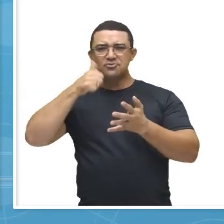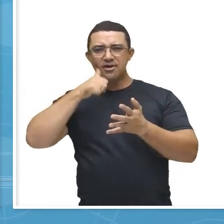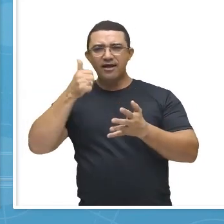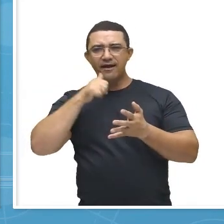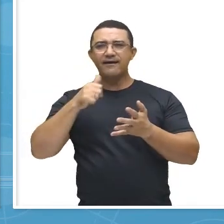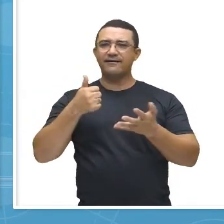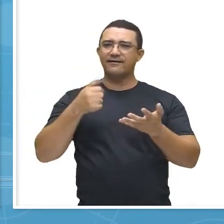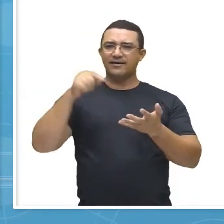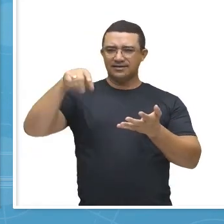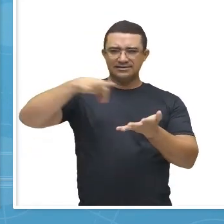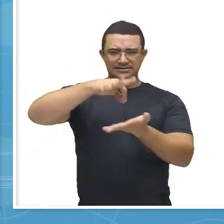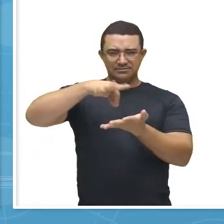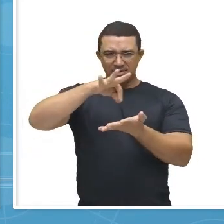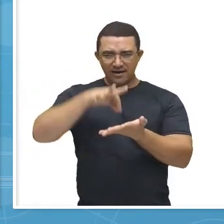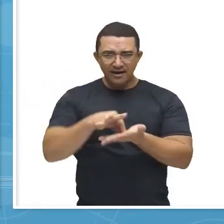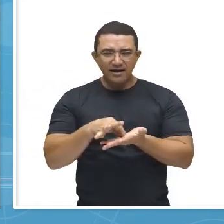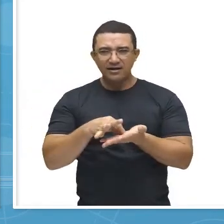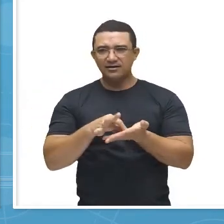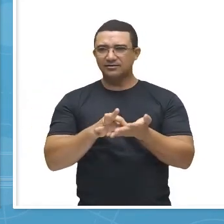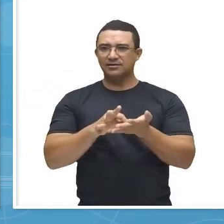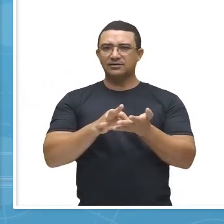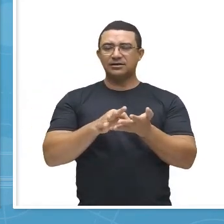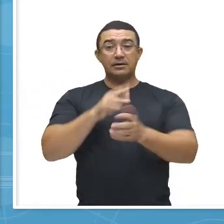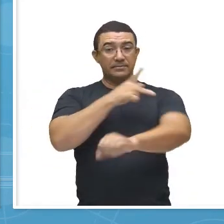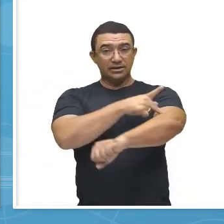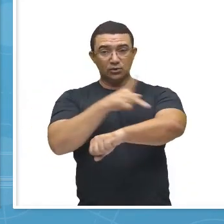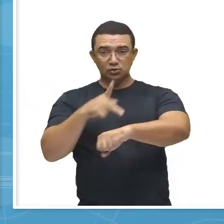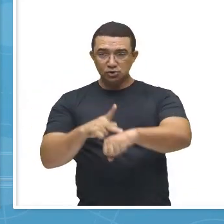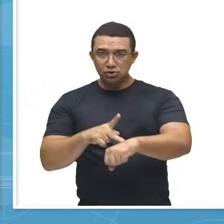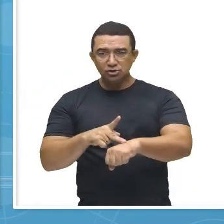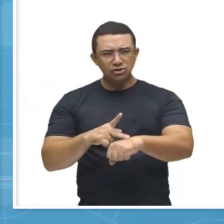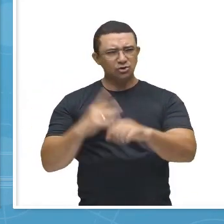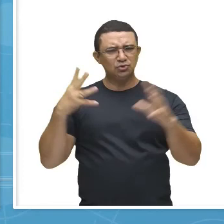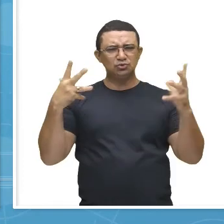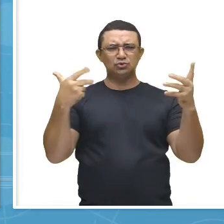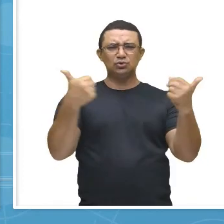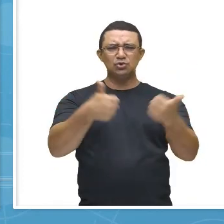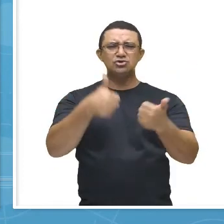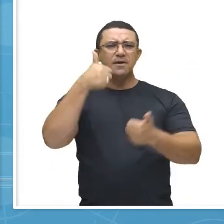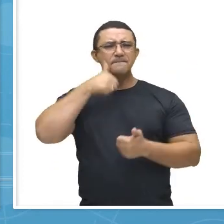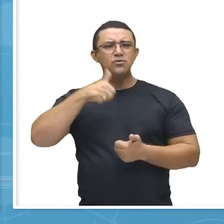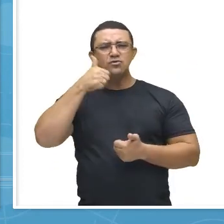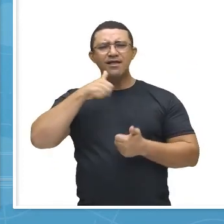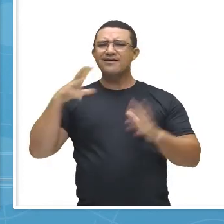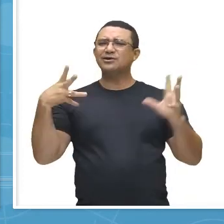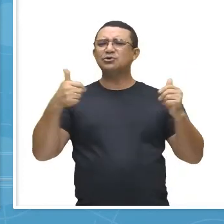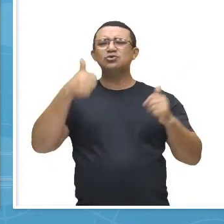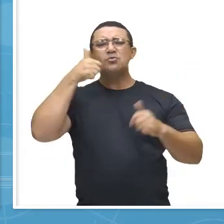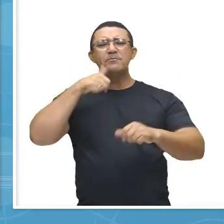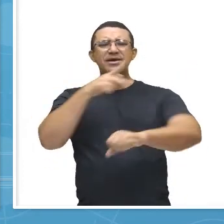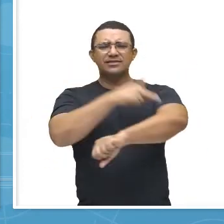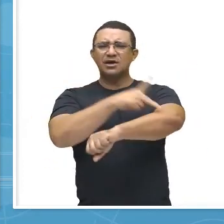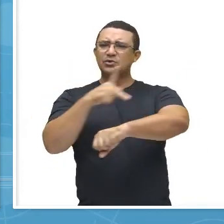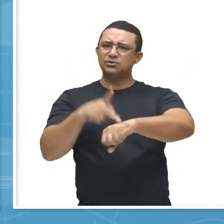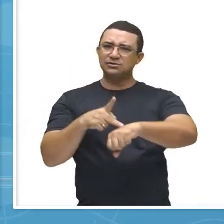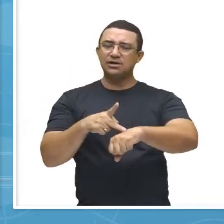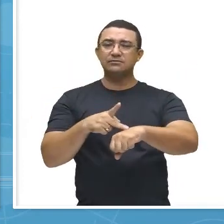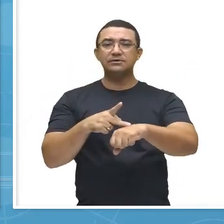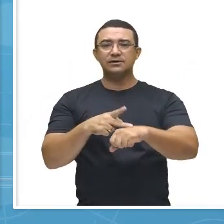estúdio, aqui na produção, seja também na pedagogia, né? As nossas pedagogas maravilhosas, minha